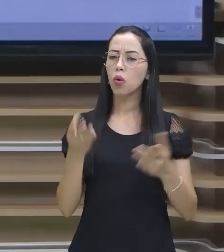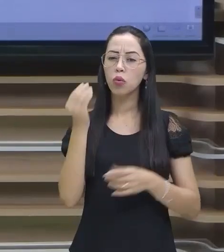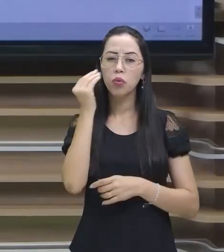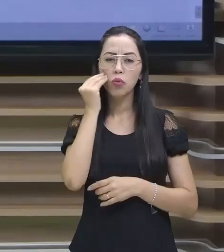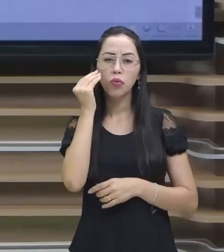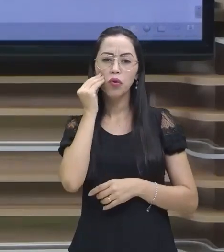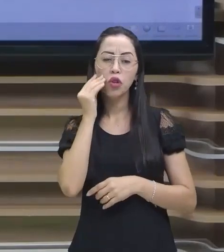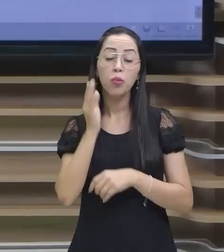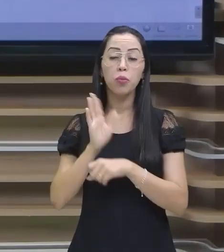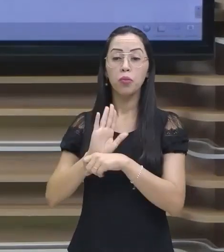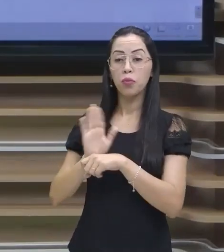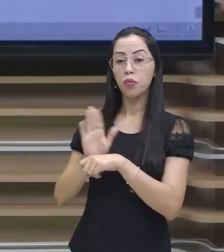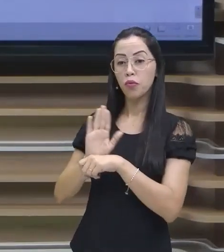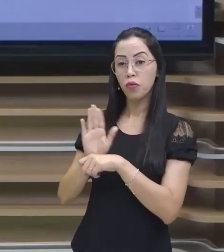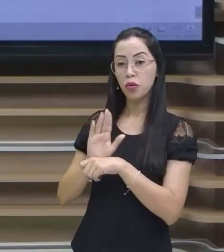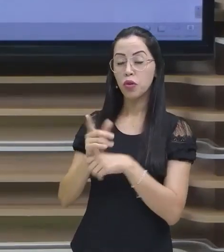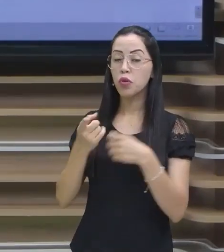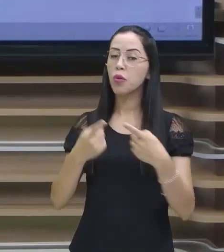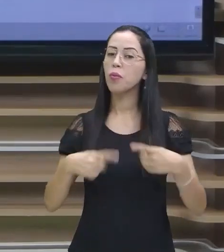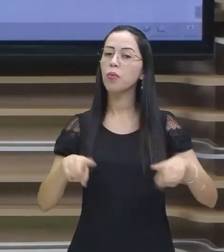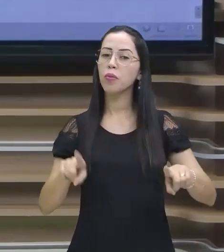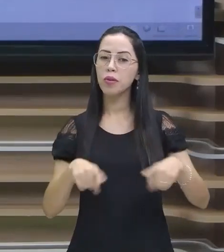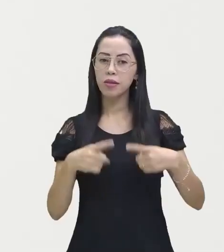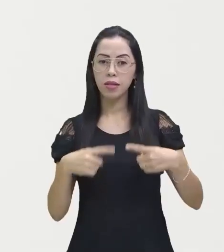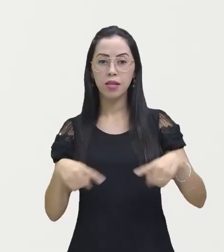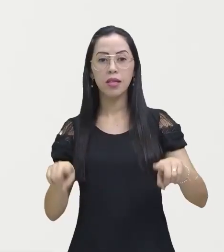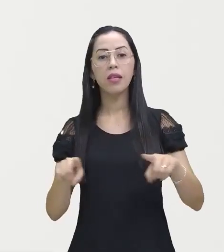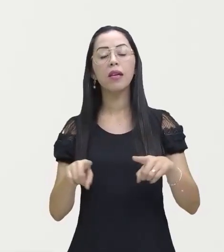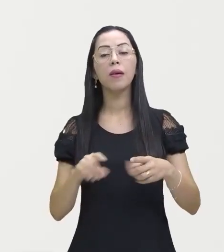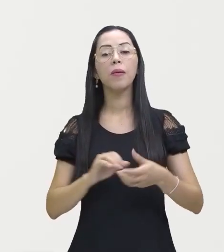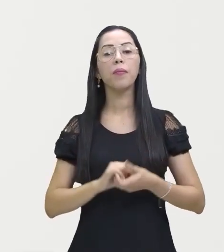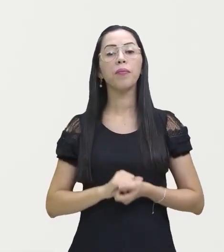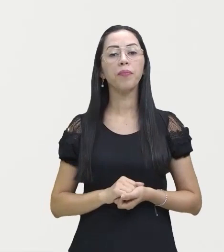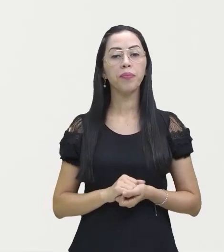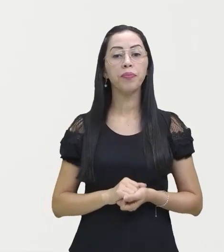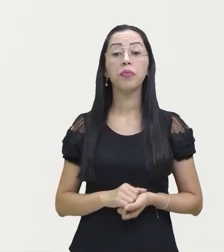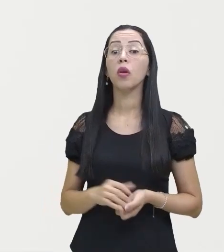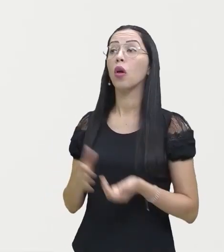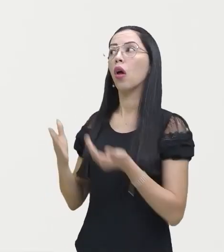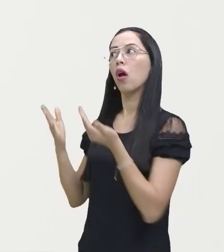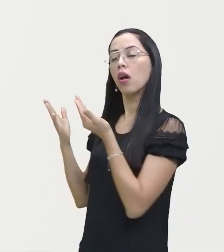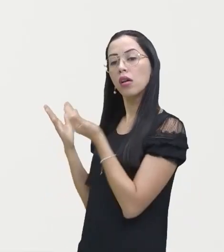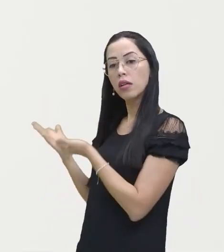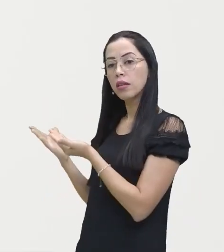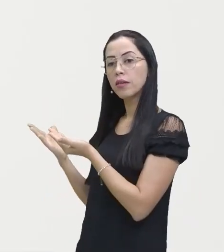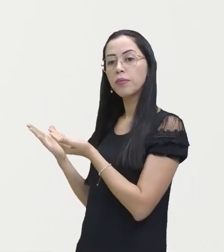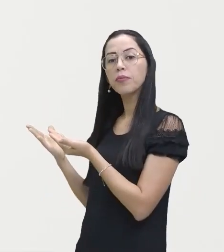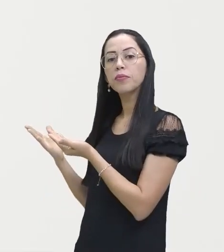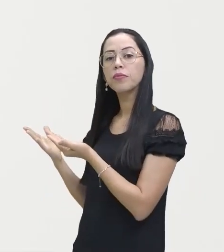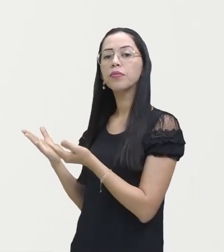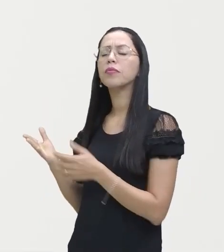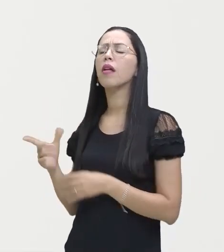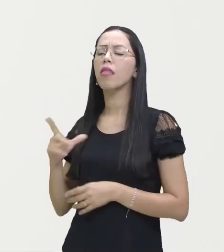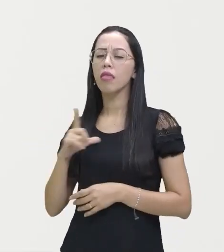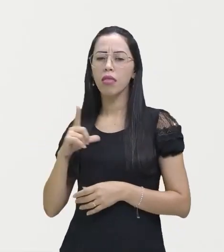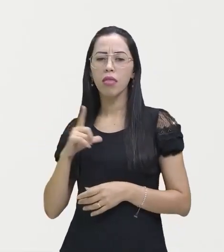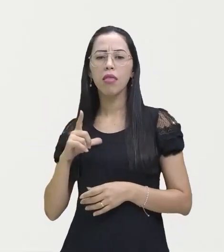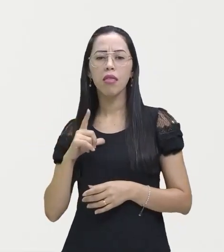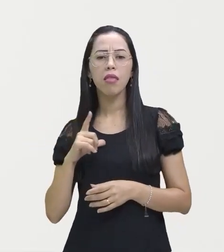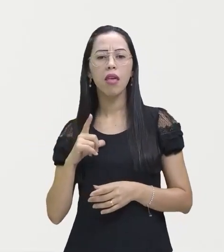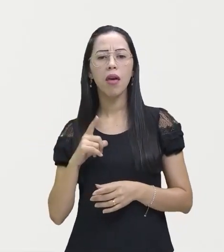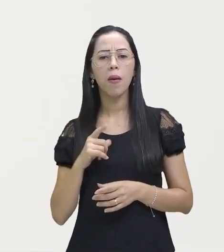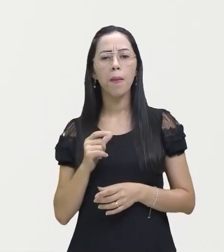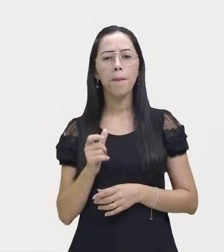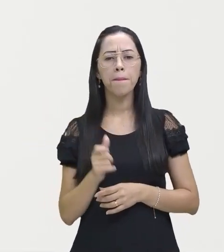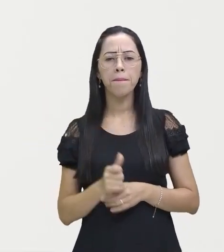vídeo da musiquinha da Linda Rosa Juvenil. E aqui nessa cartela a gente trouxe um pedacinho dessa